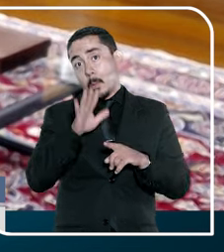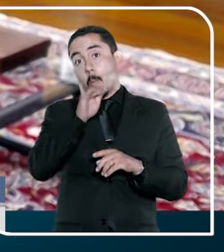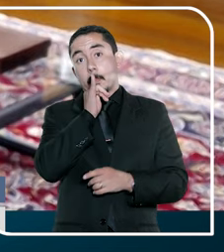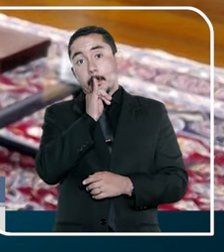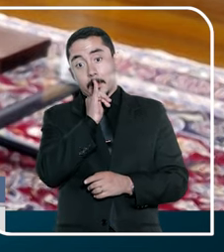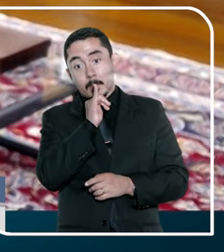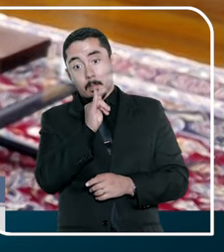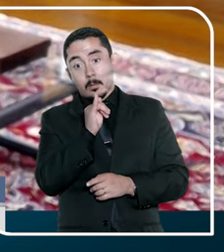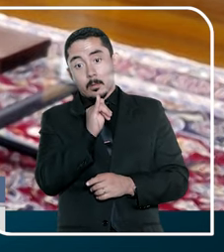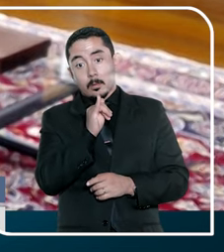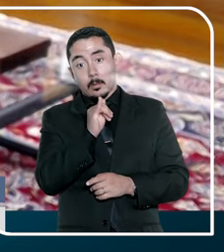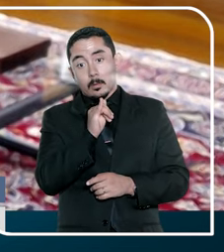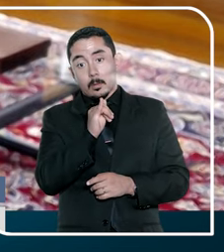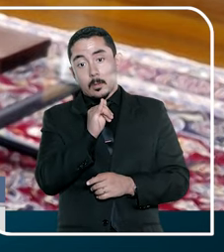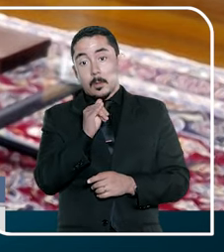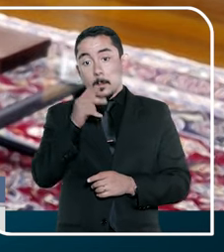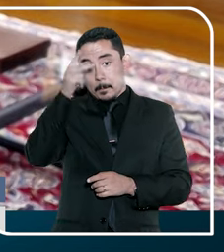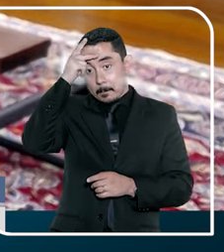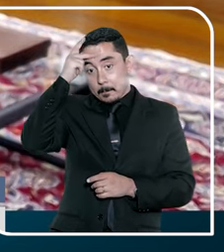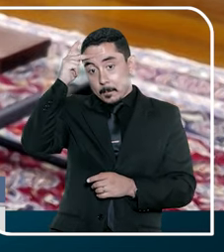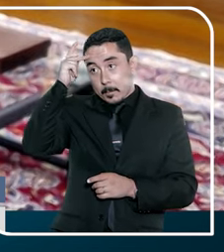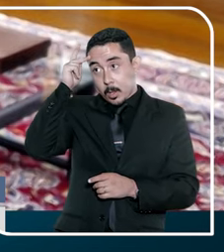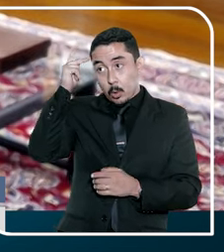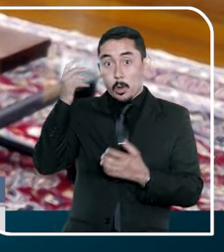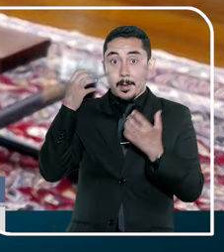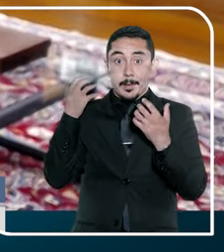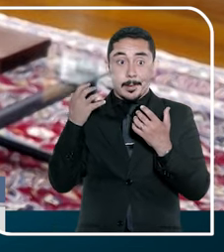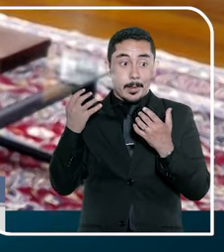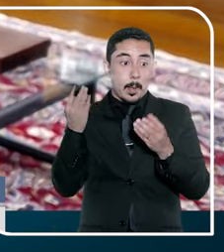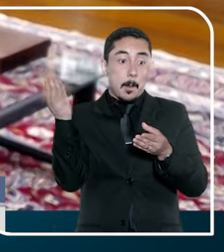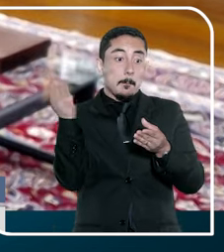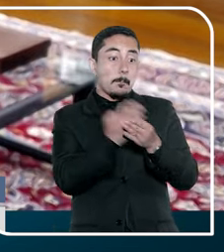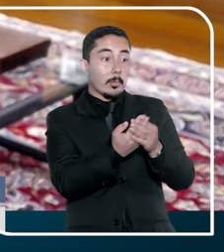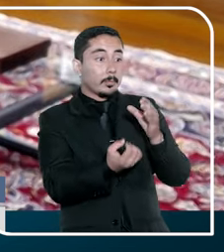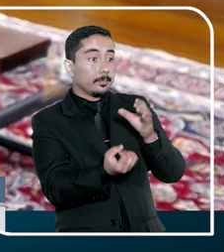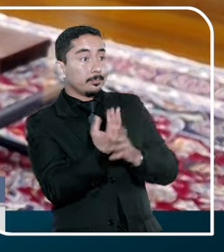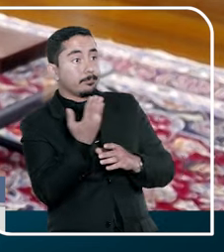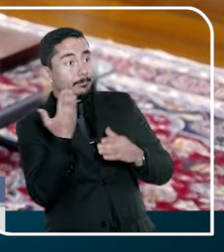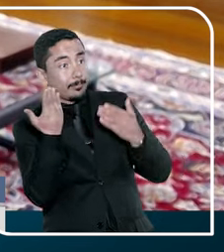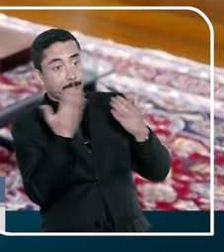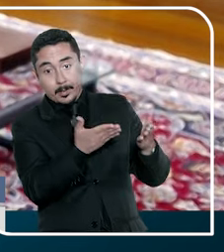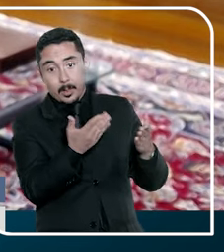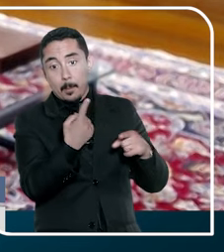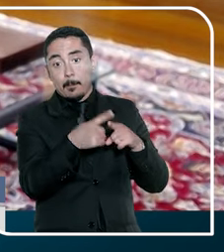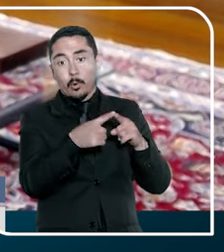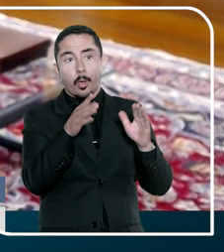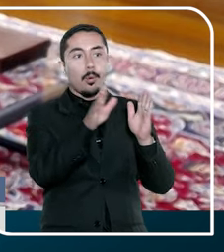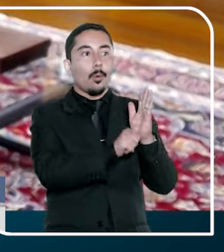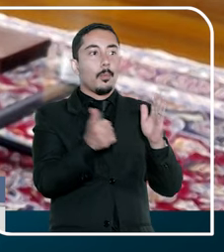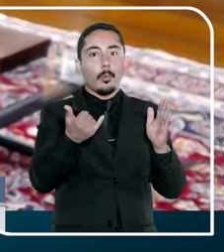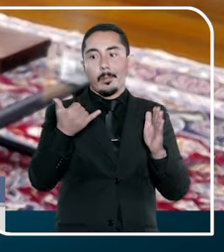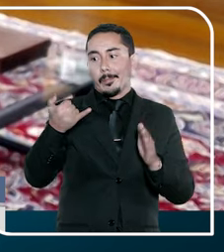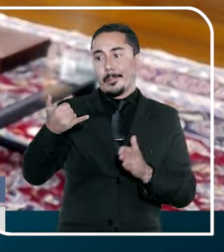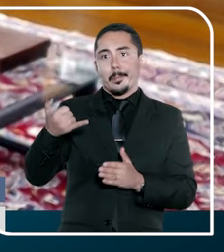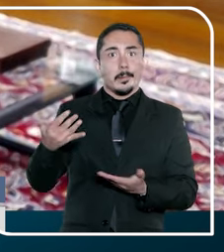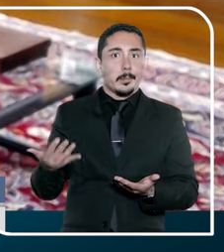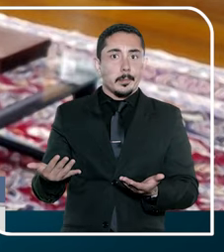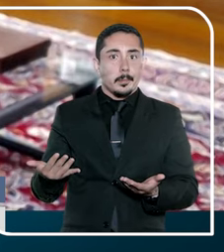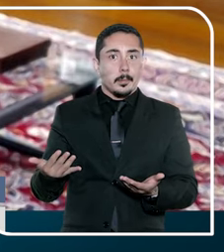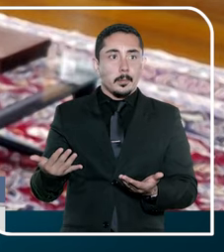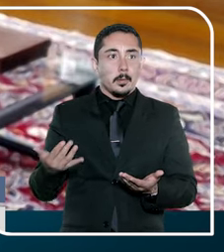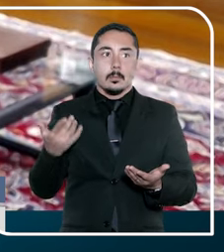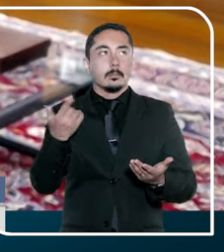processar criminalmente uma pessoa porque subtraiu uma caneta pic de um estabelecimento